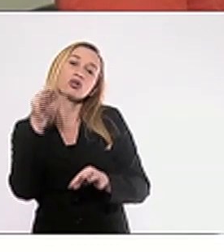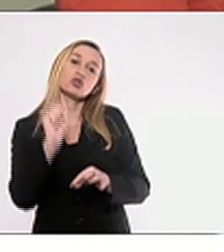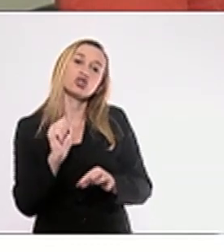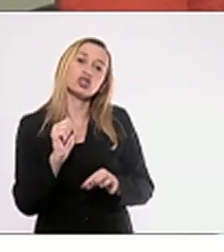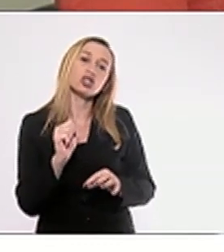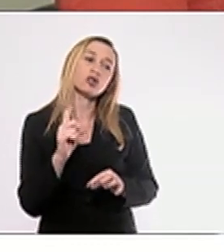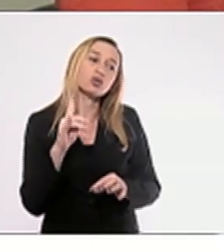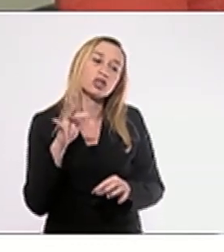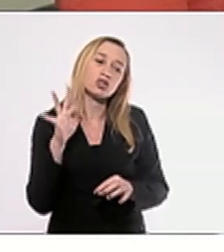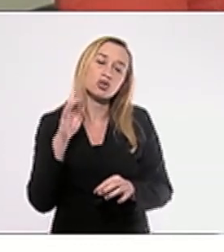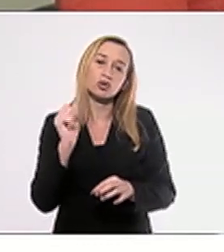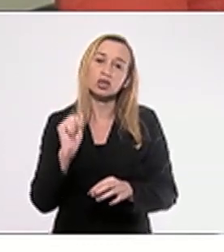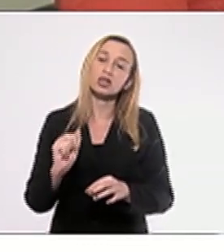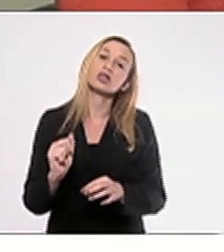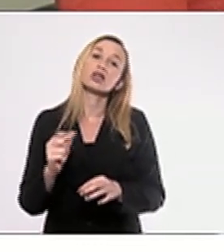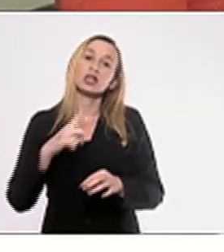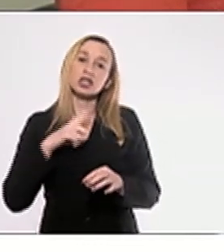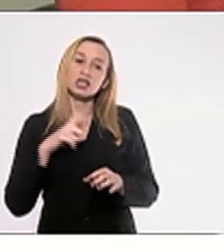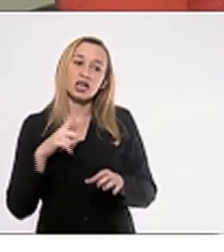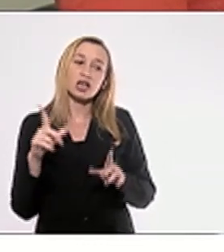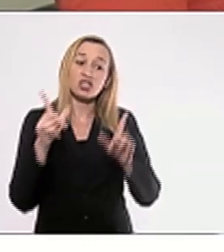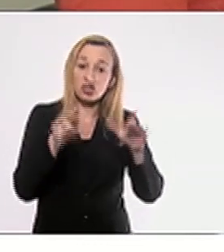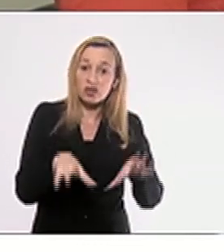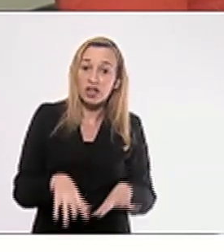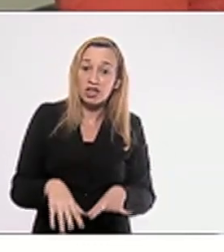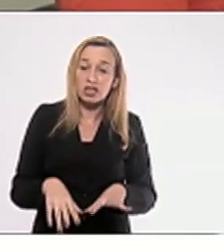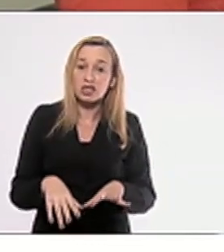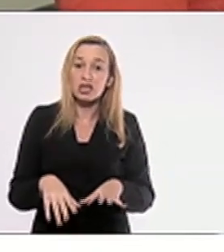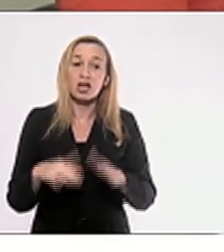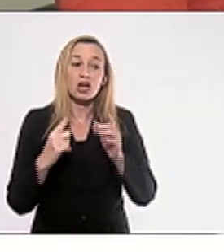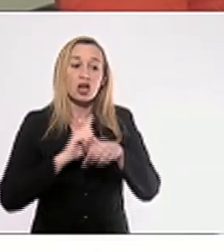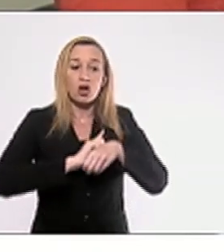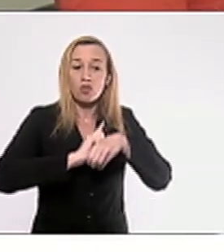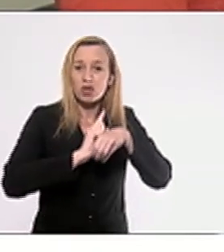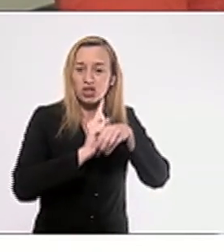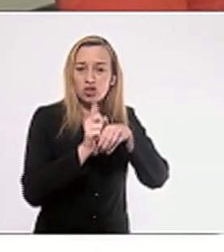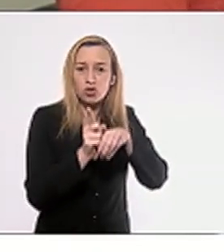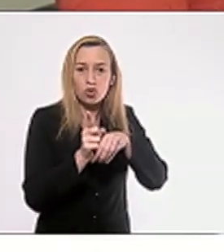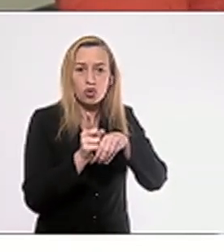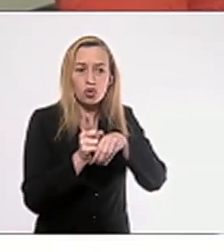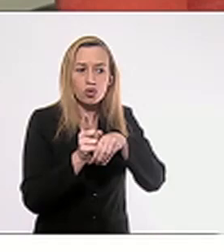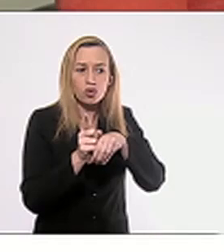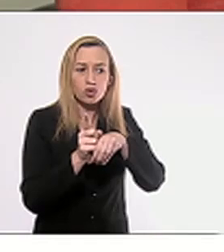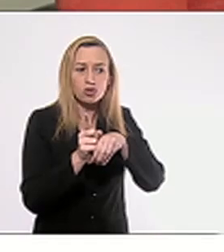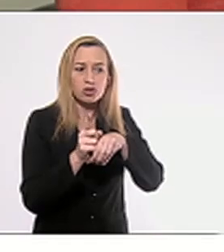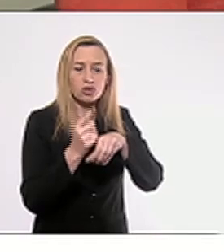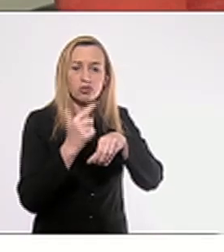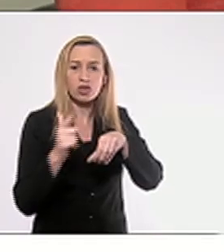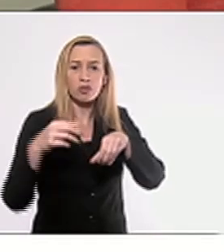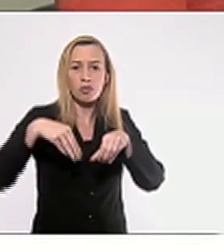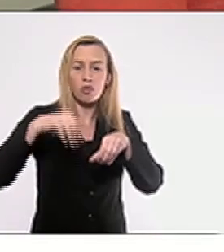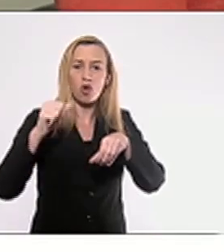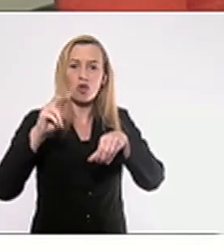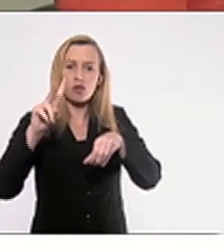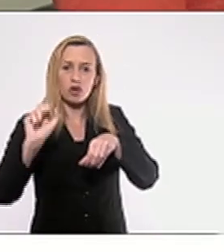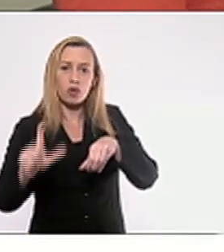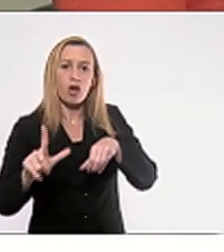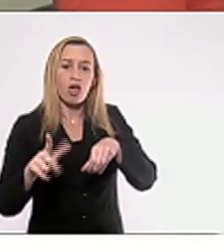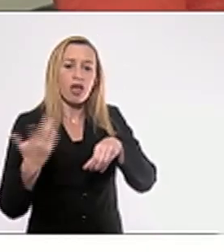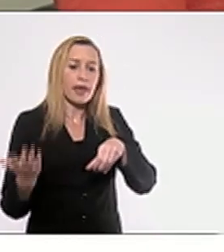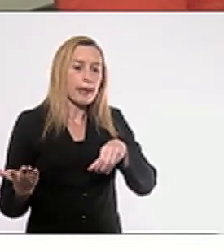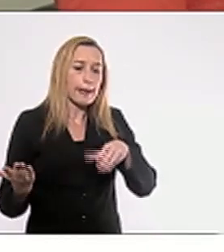que tem o diferencial. É um medidor que ele não, por não ter partes móveis, essa